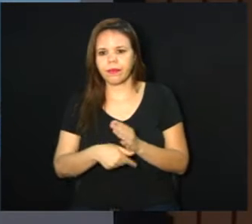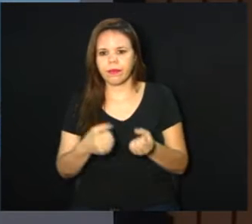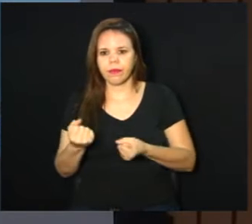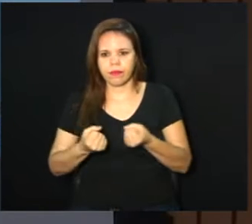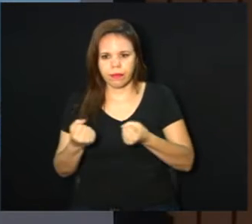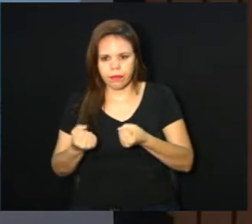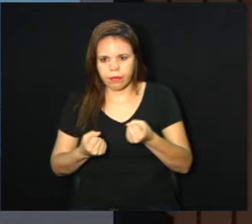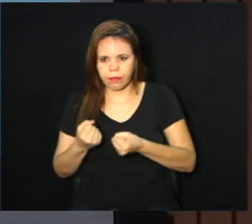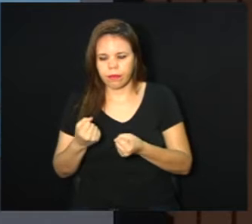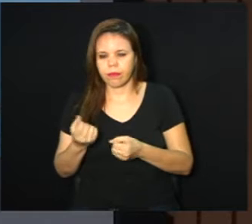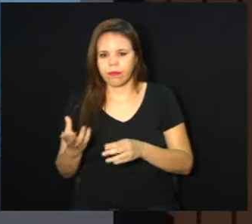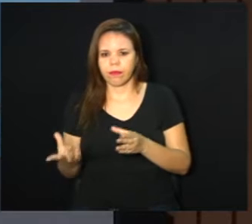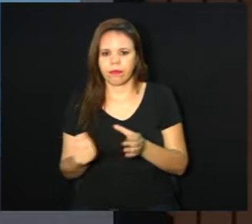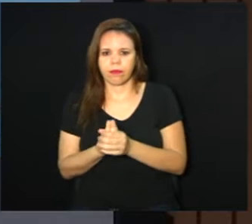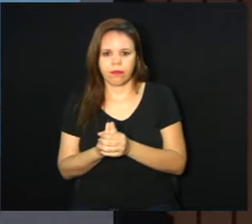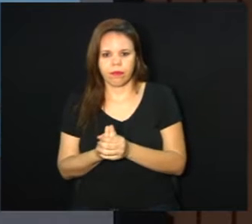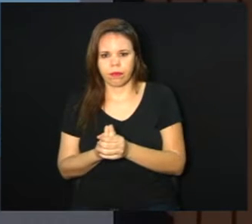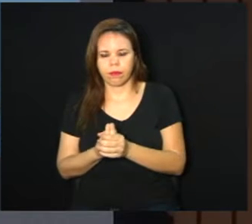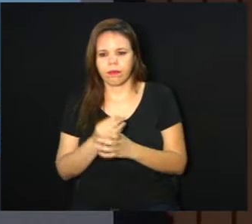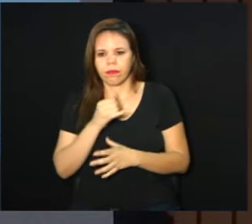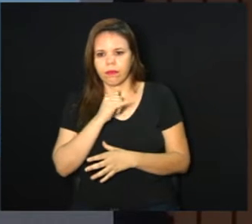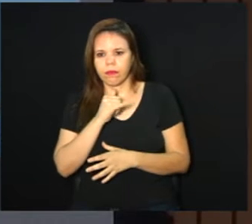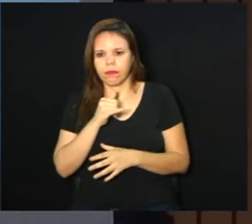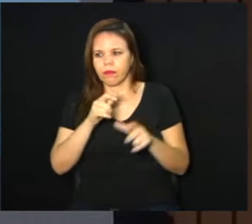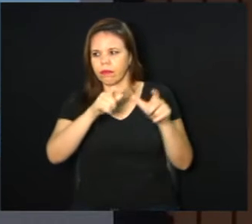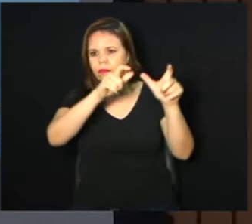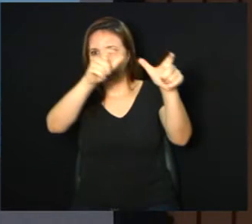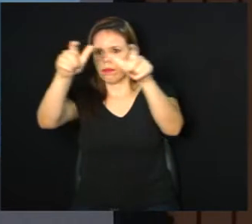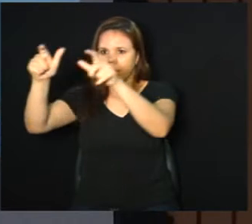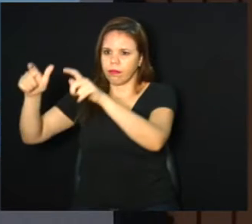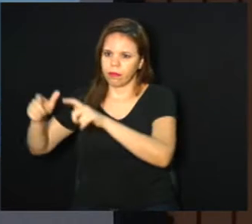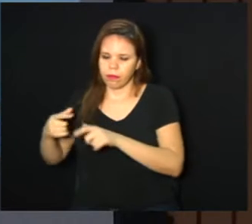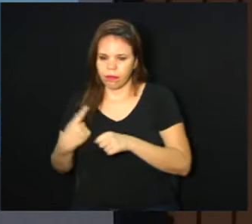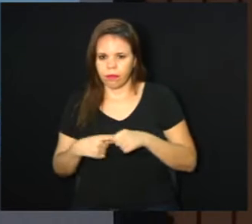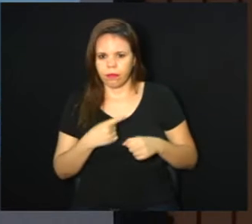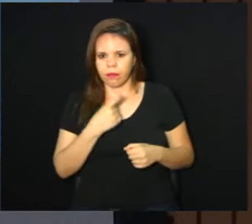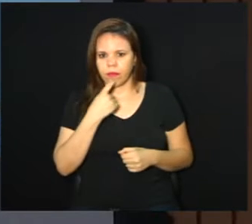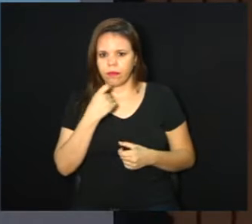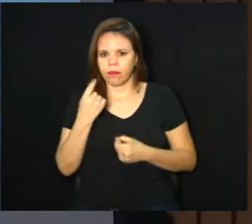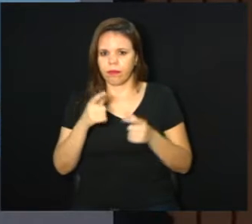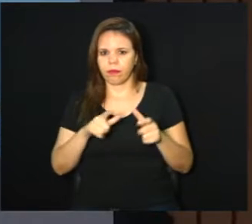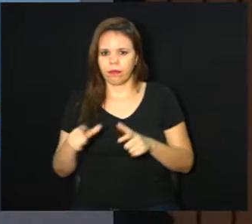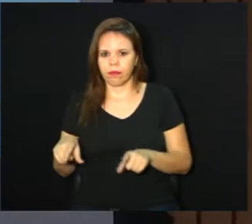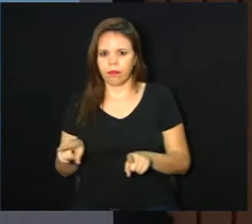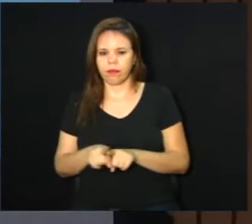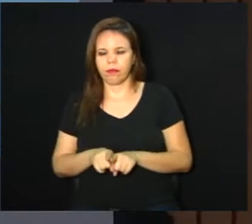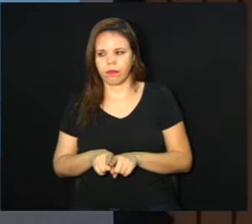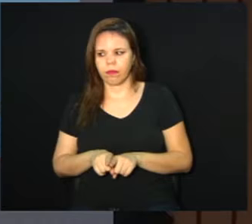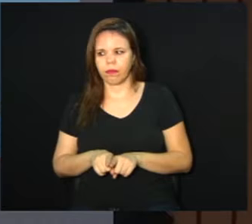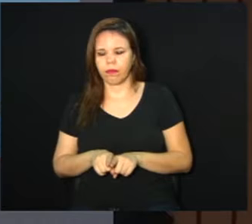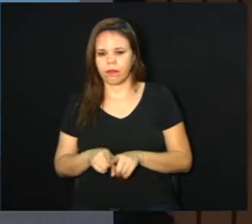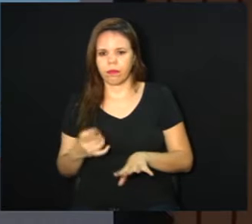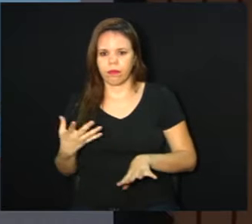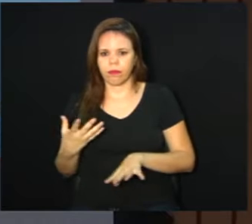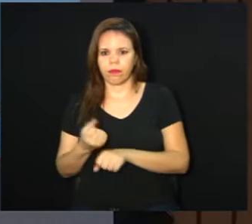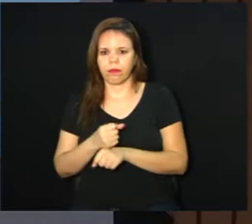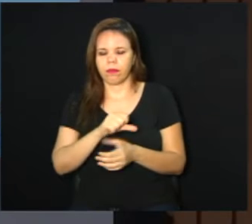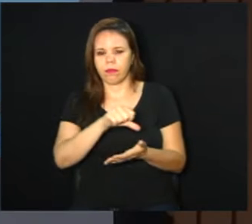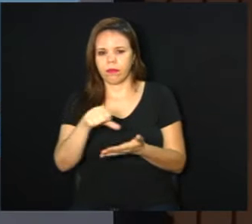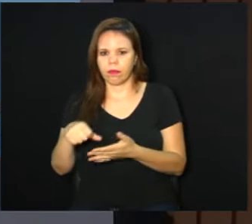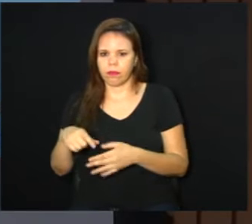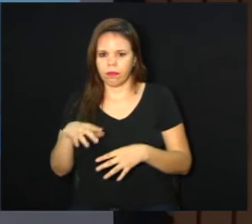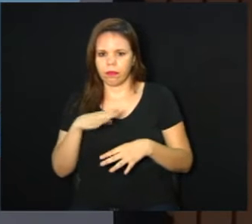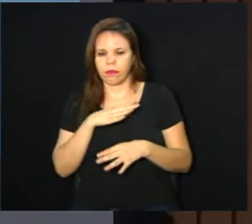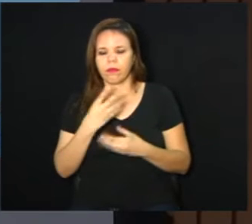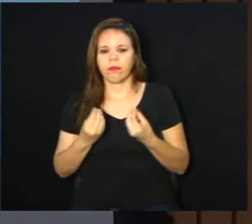elétricos e instalou diversas estações de recarga no município de Campinas e algumas estações intermunicipais para verificar como seria